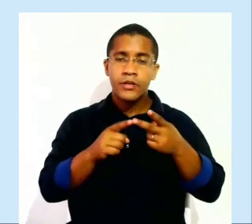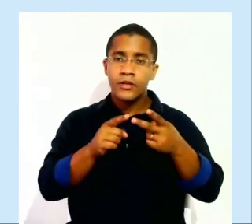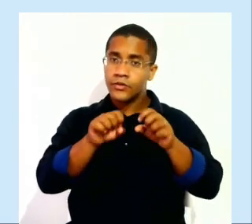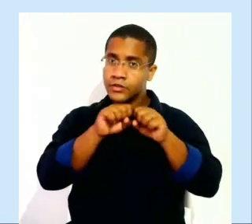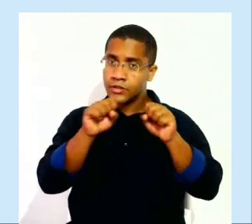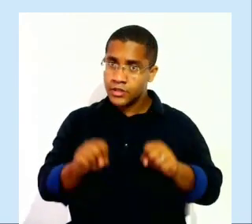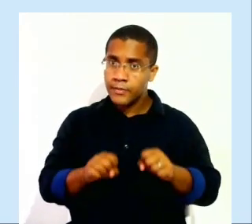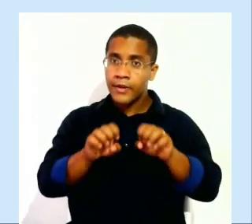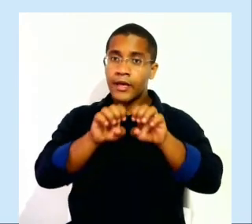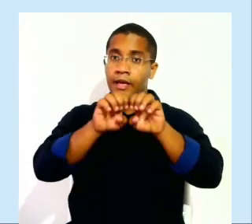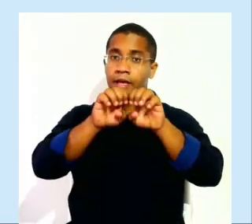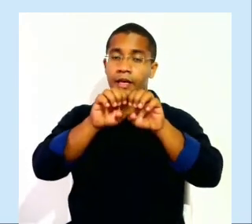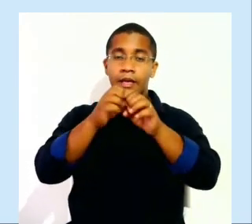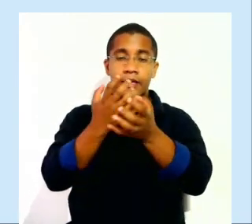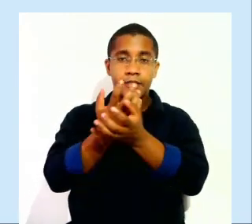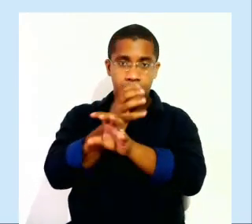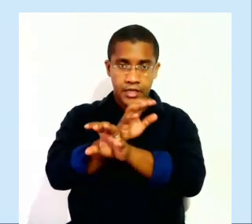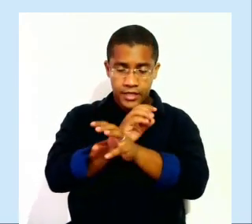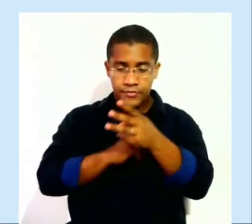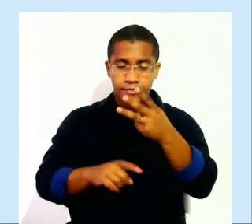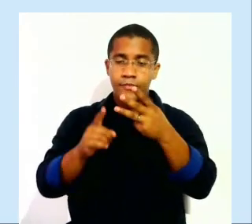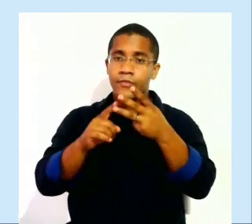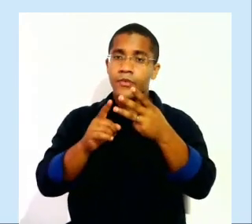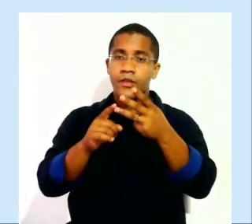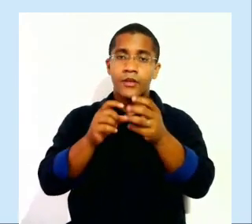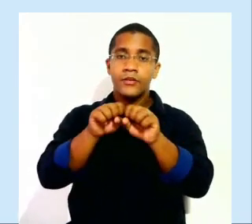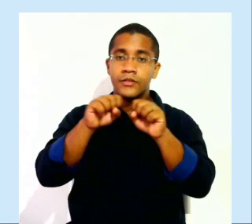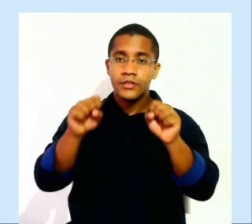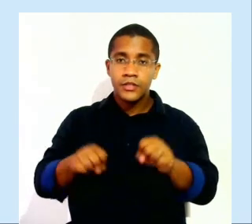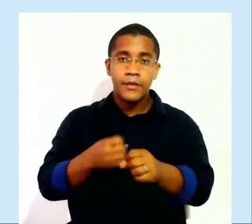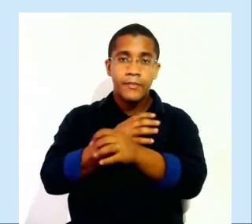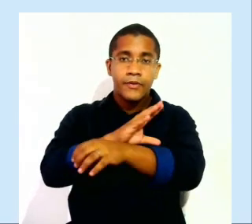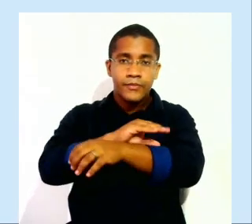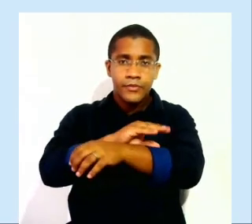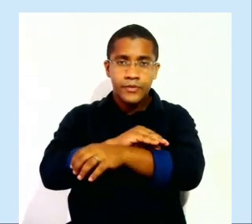responsáveis por eles. O nosso sistema esquelético, o nosso sistema